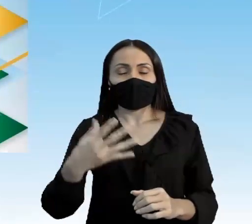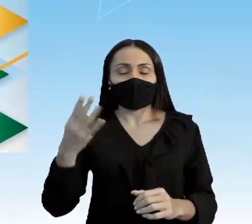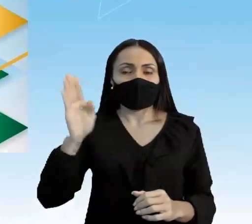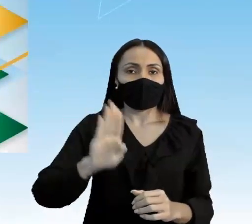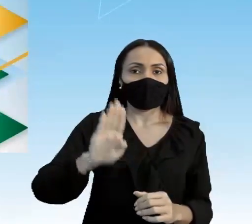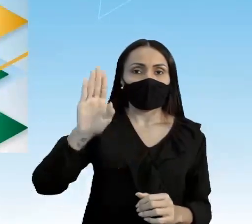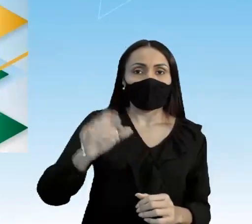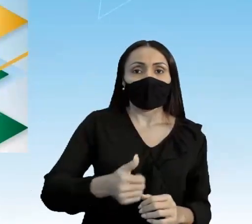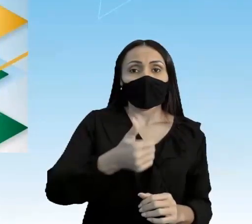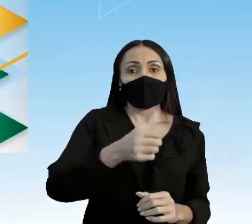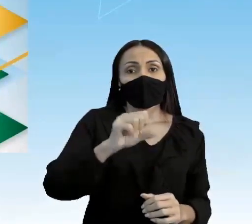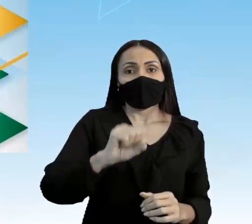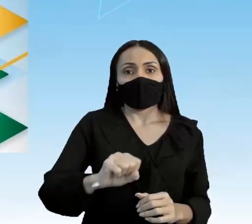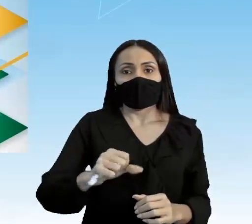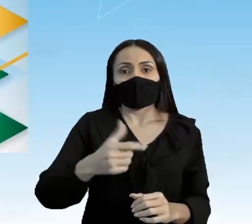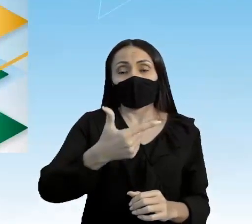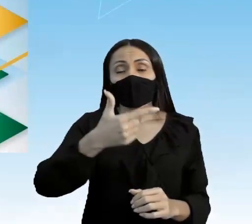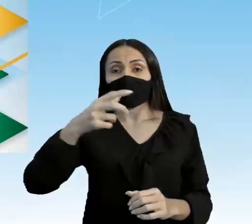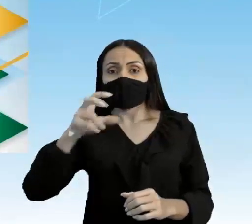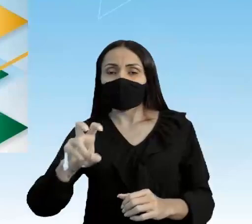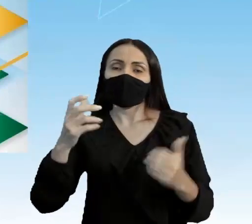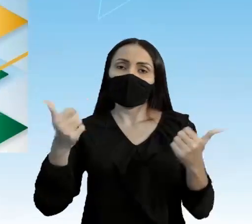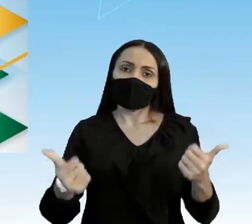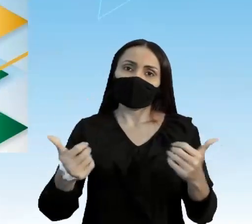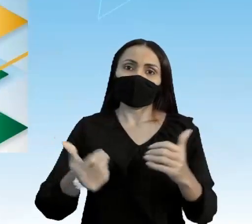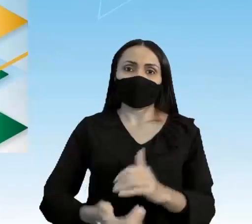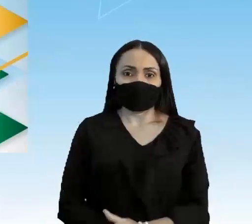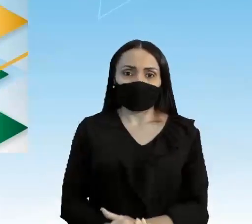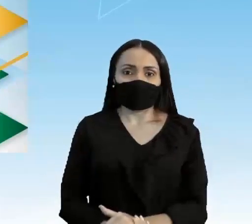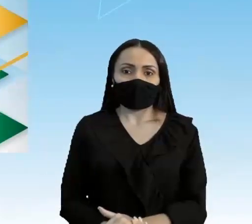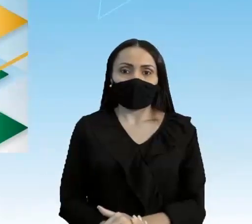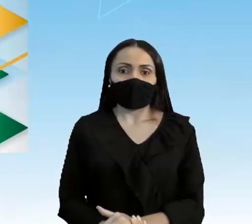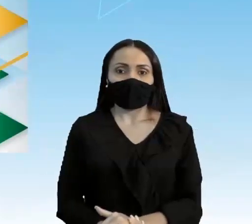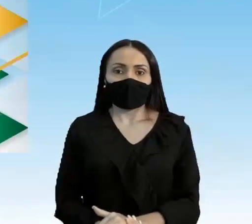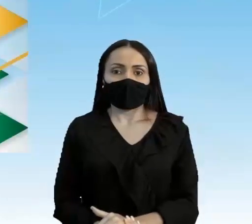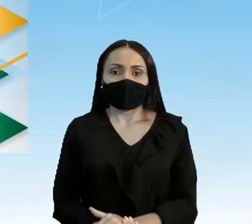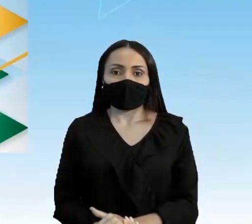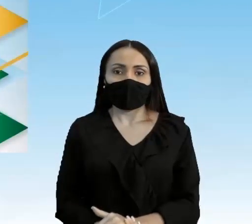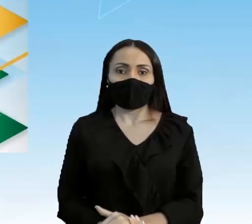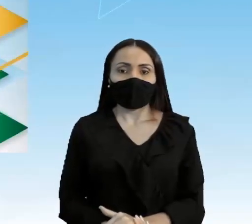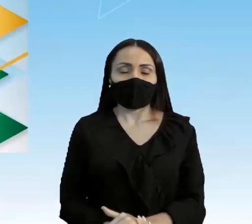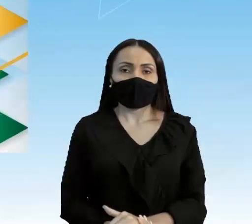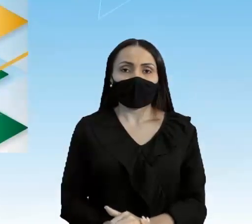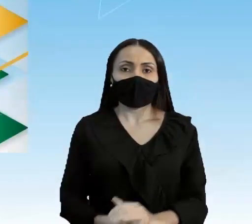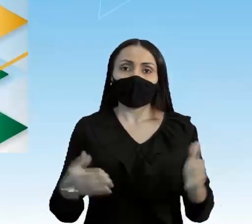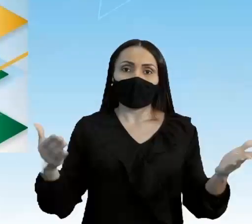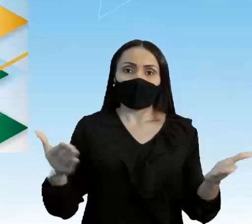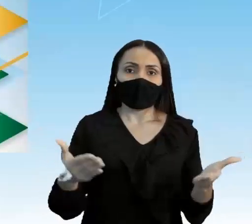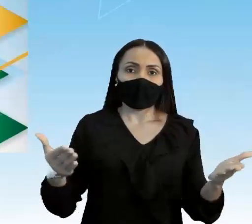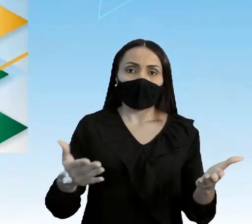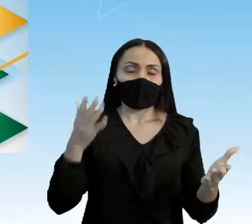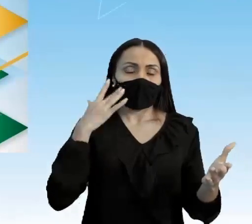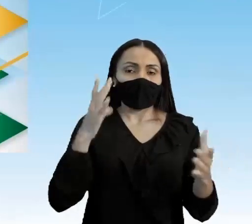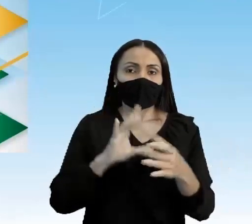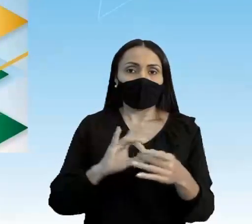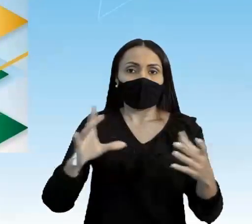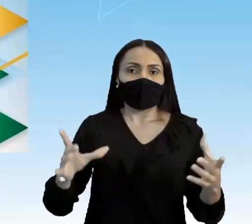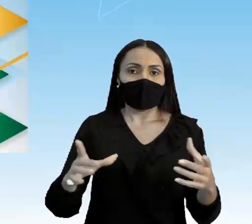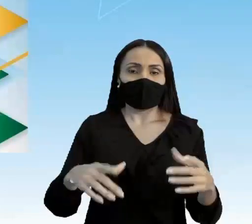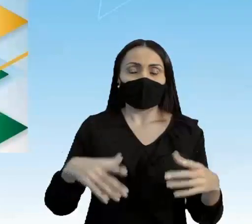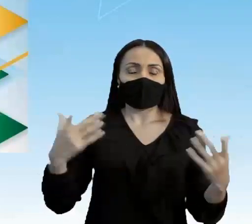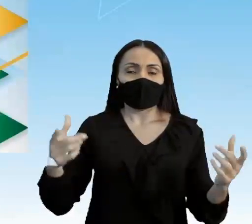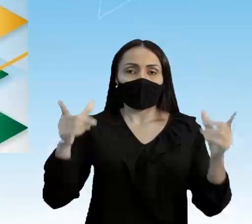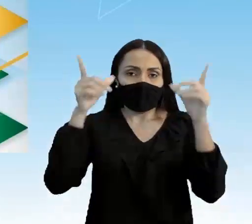em 1825. Né? Então, aí vem agora a independência do México, né? Outro